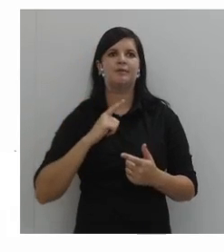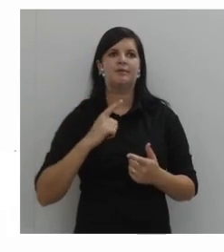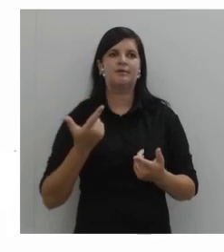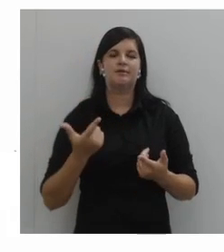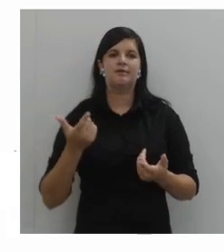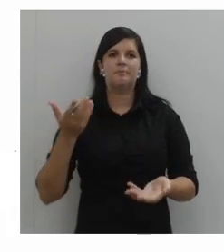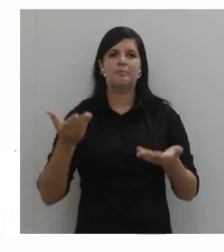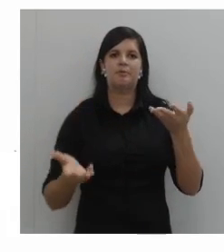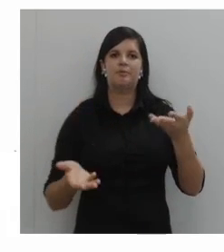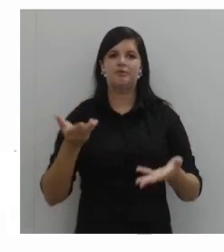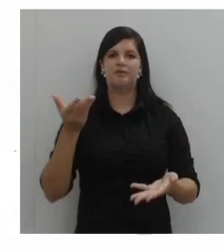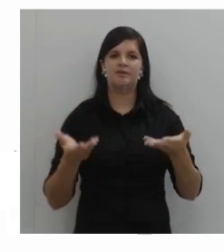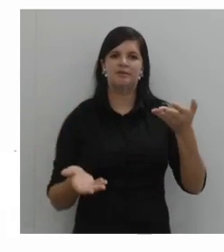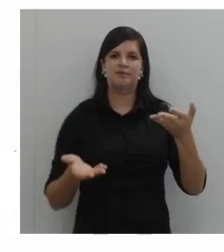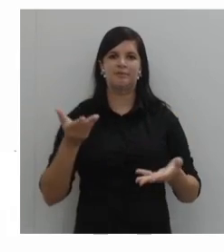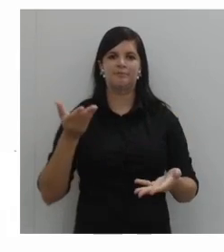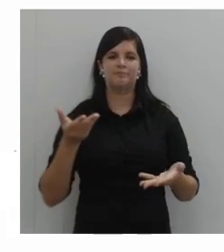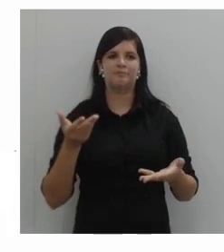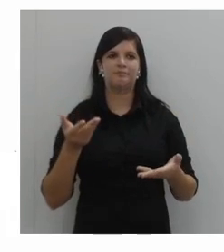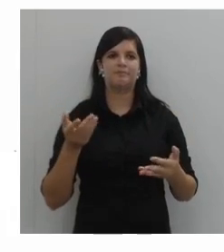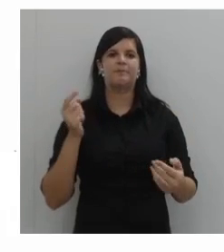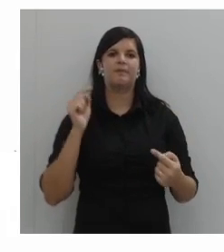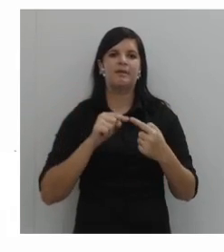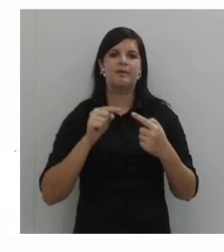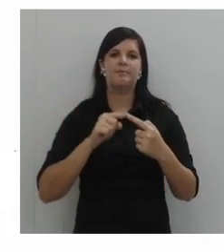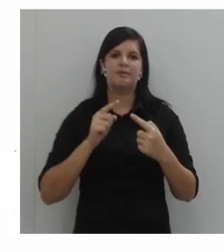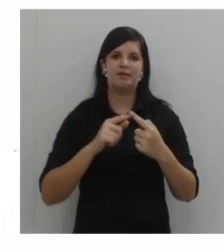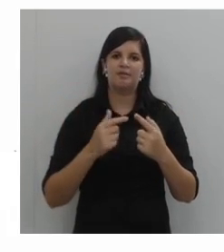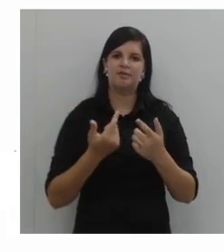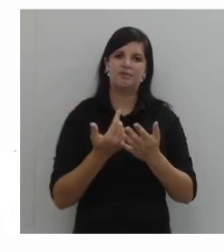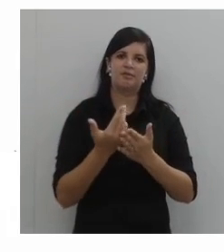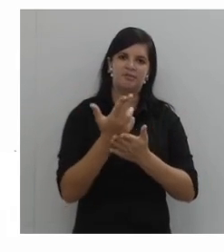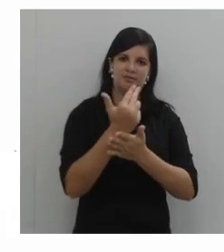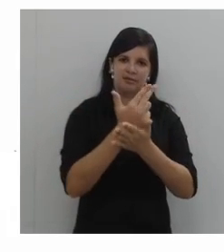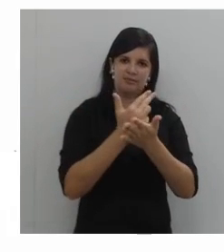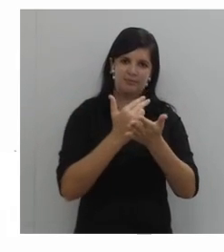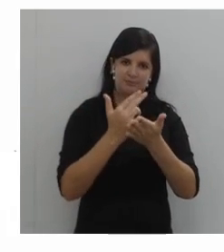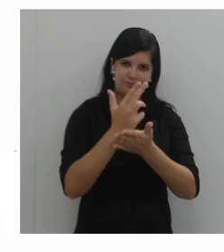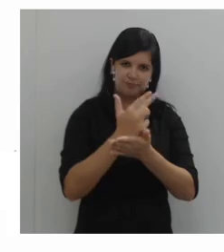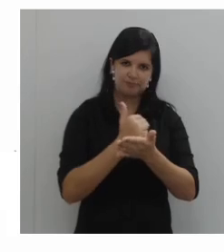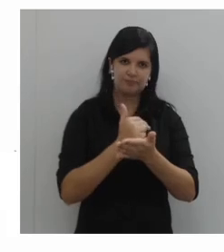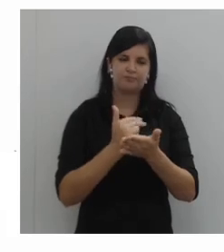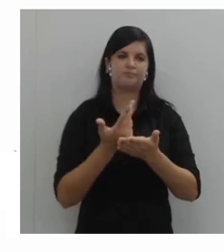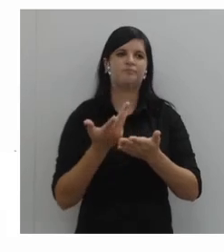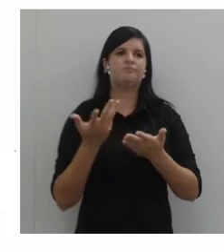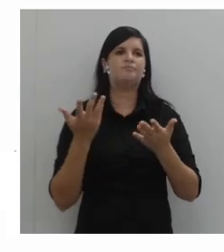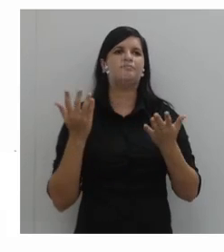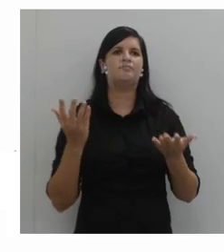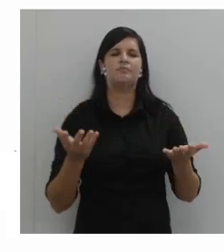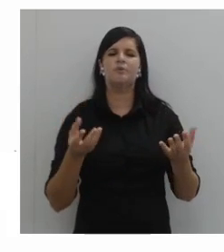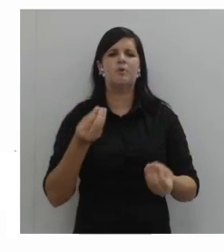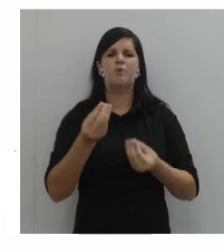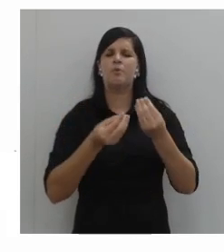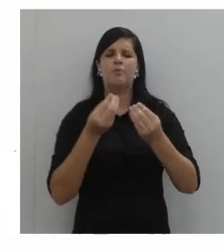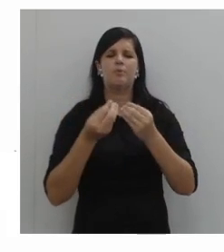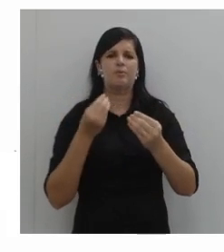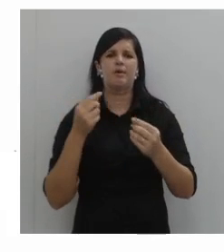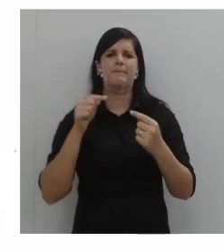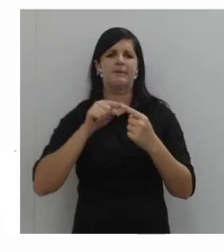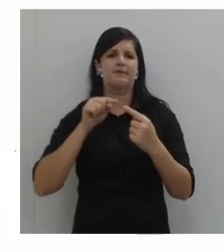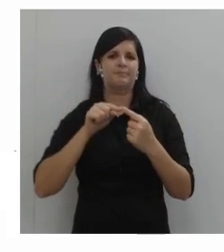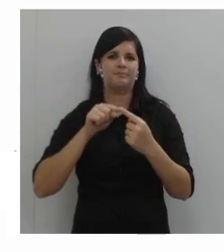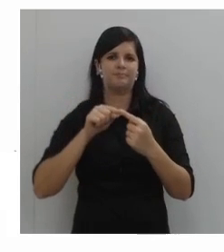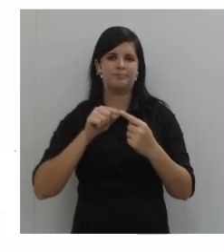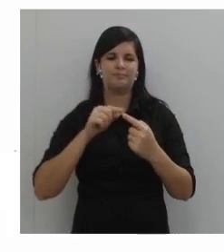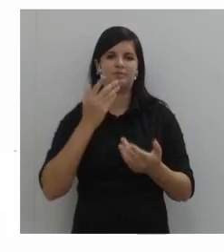de proporcionalidade aplicada à geometria. Onde é que a proporcionalidade se aplica na geometria? Quando a gente